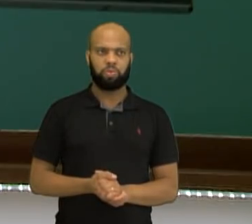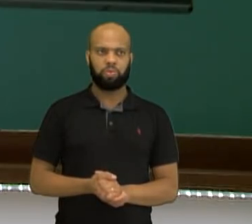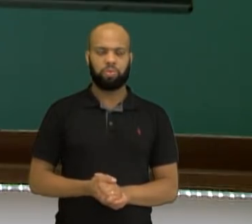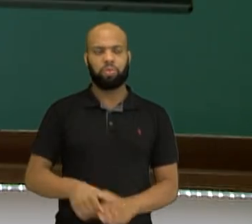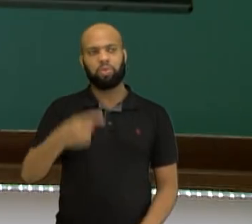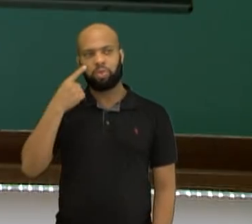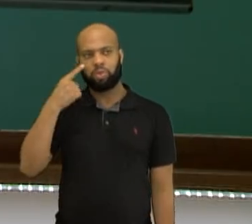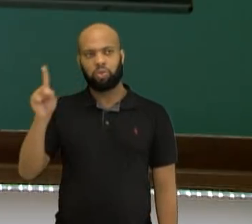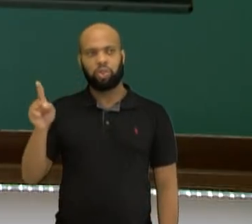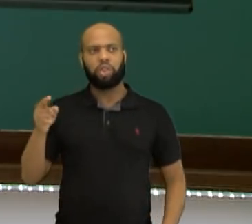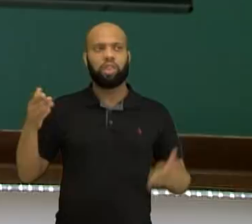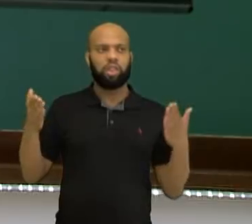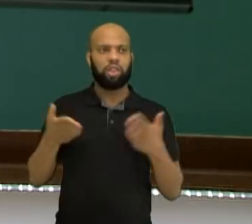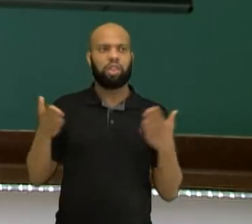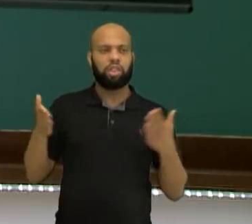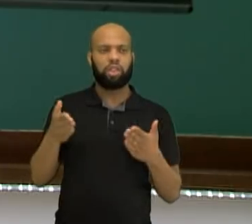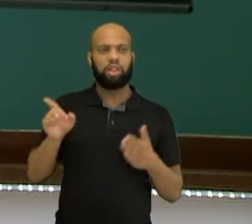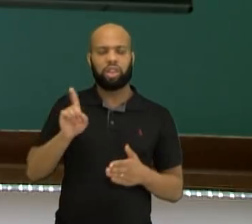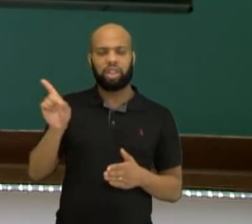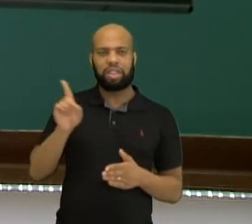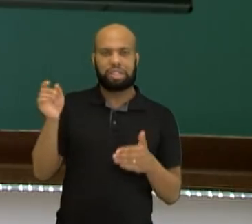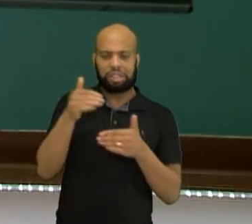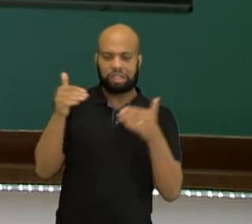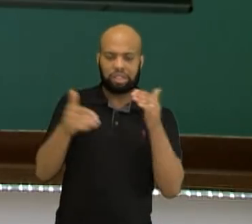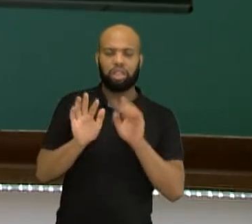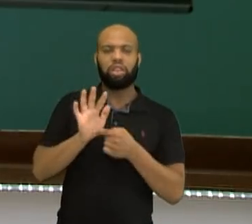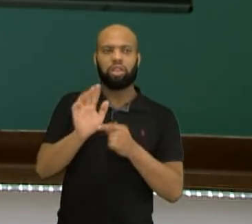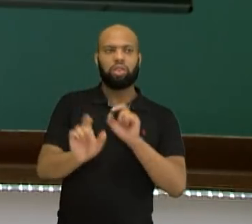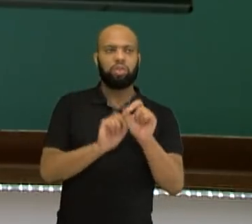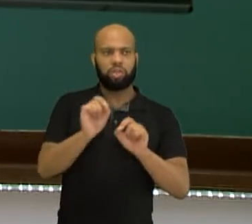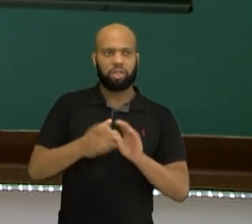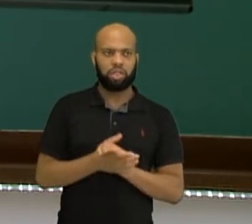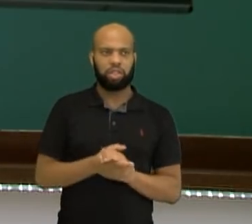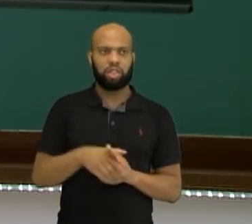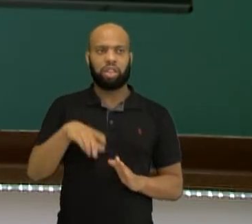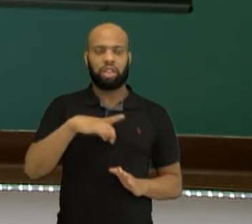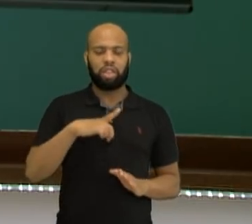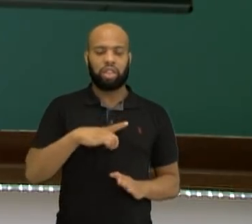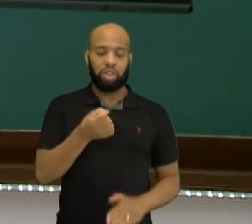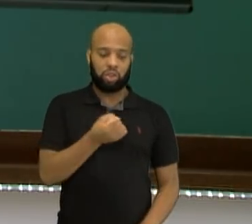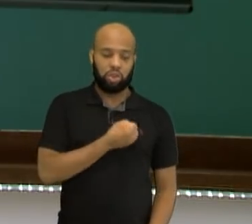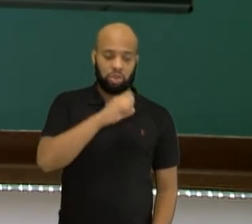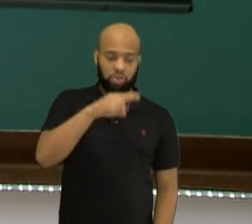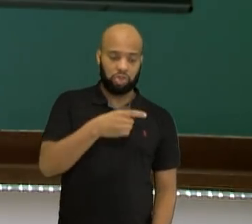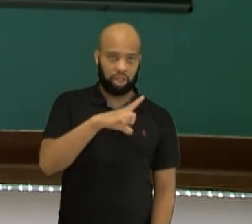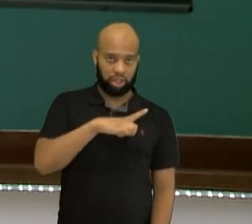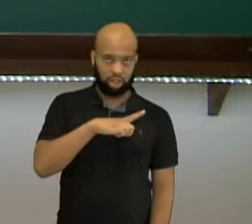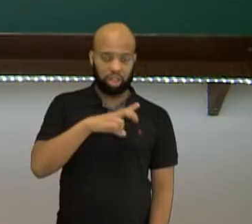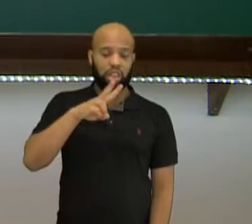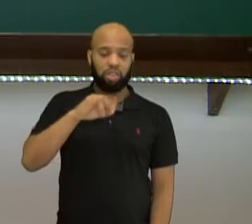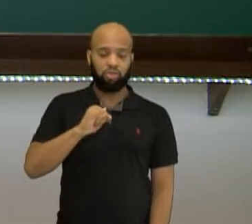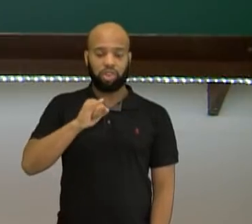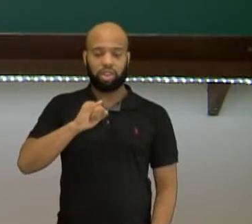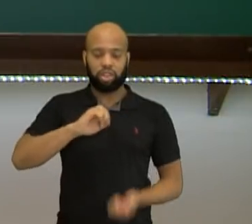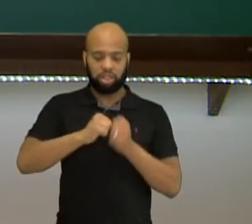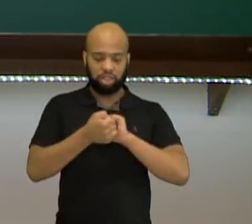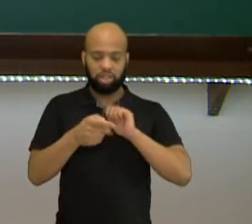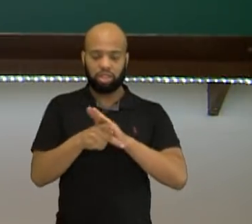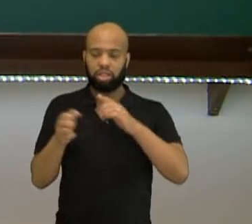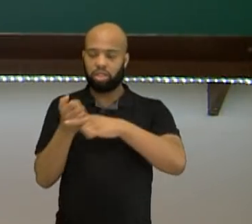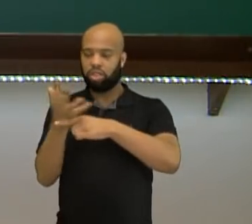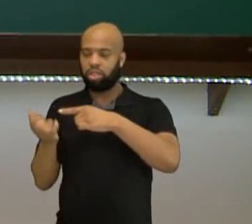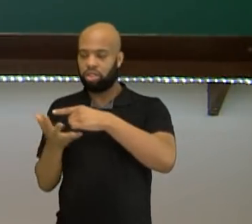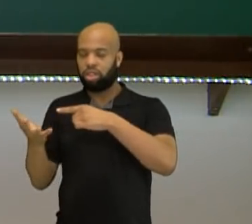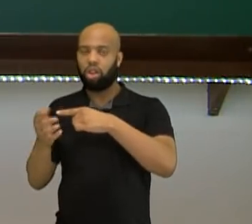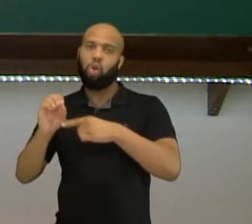Então aqui, nessa parte, para você transformar decimal em porcentagem, é uma informação importante, tá